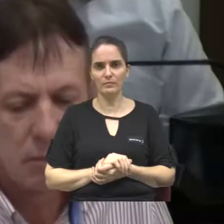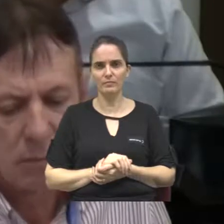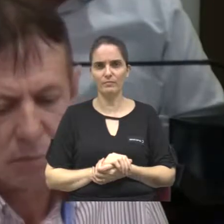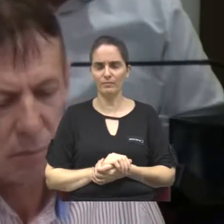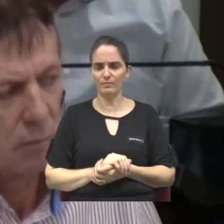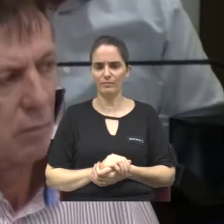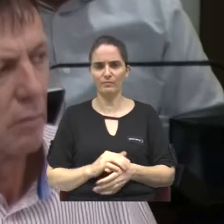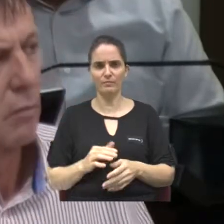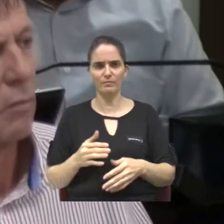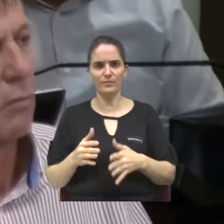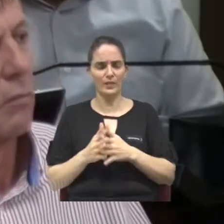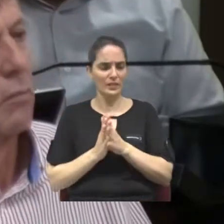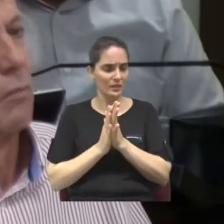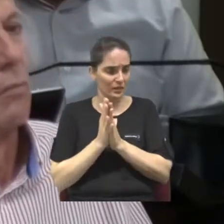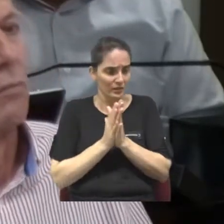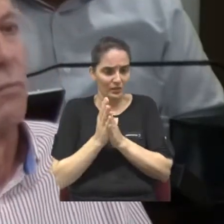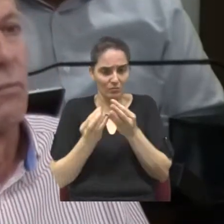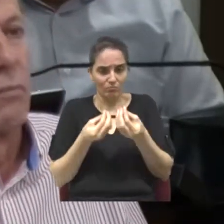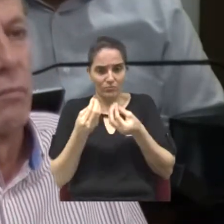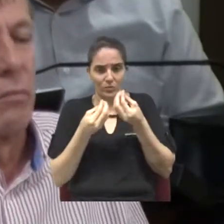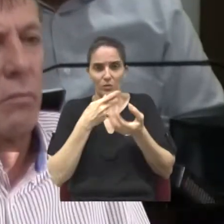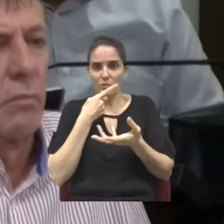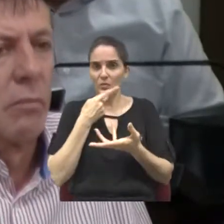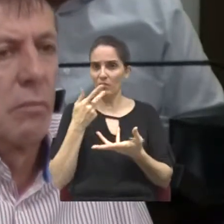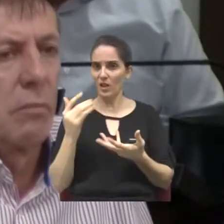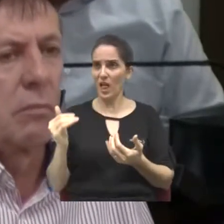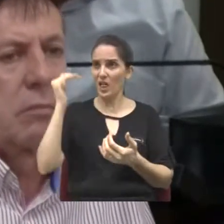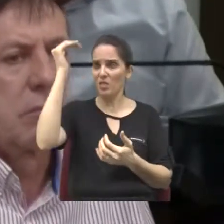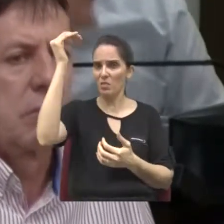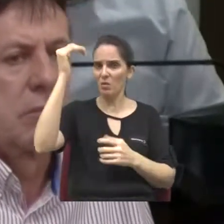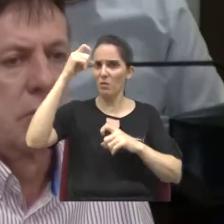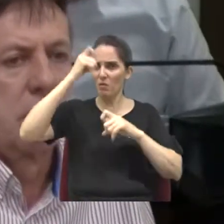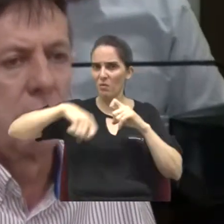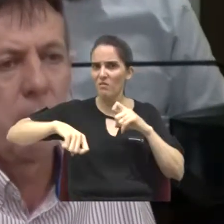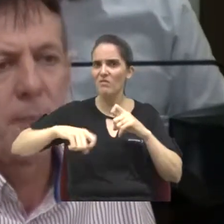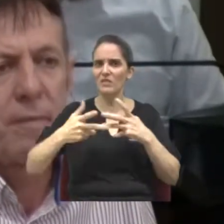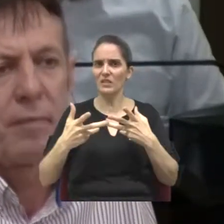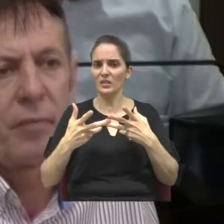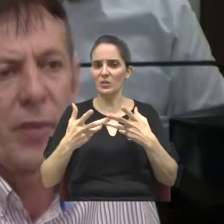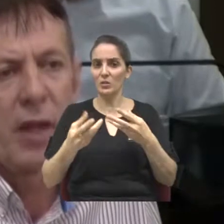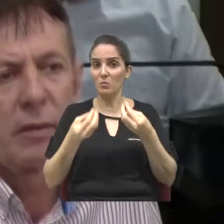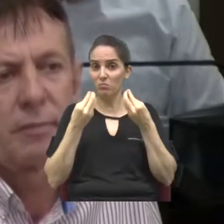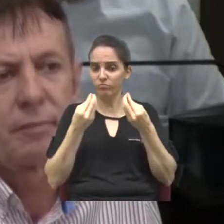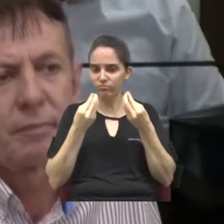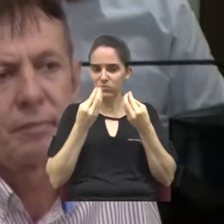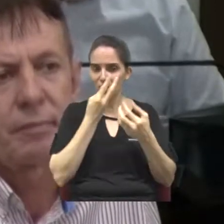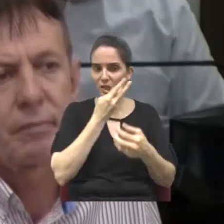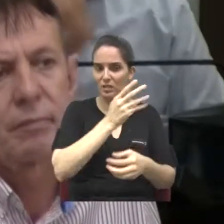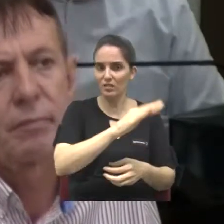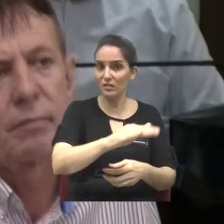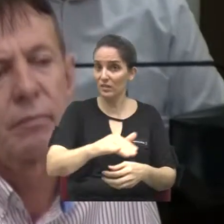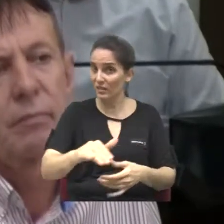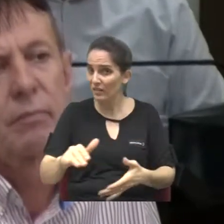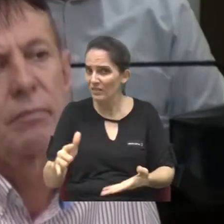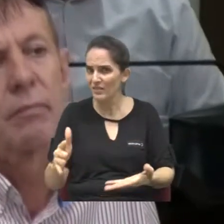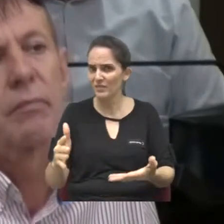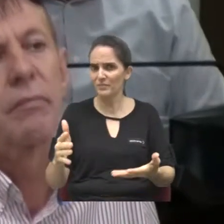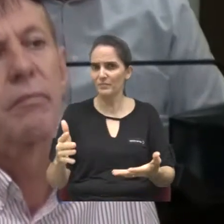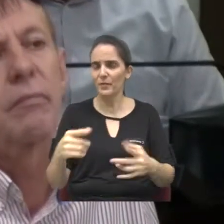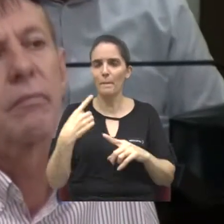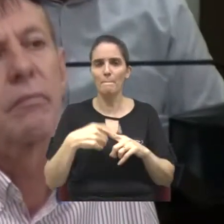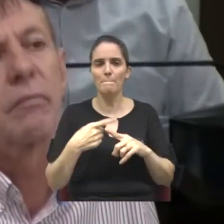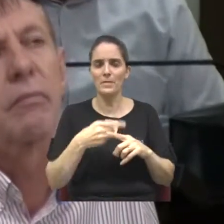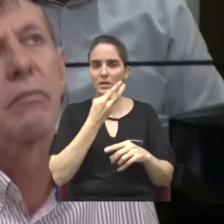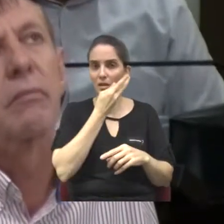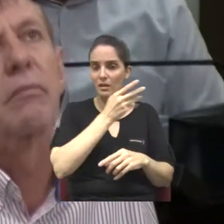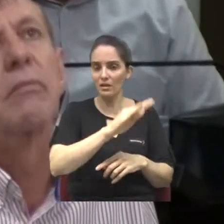aterrorizante com relação a adultos, quiçá com crianças. Crianças que a cada dia